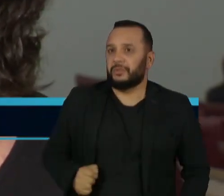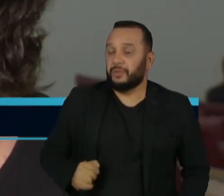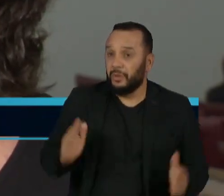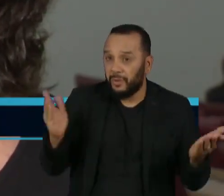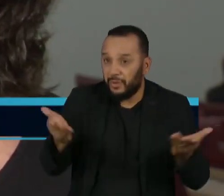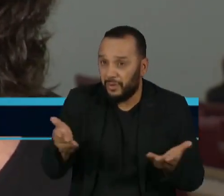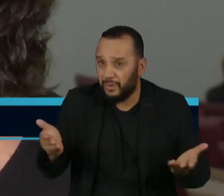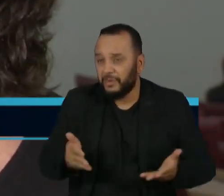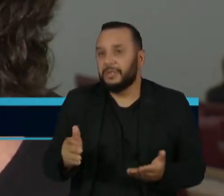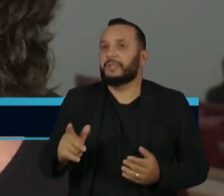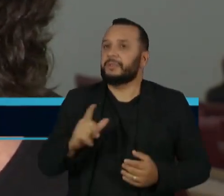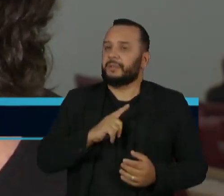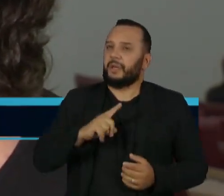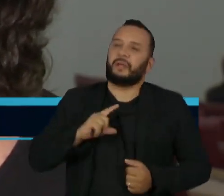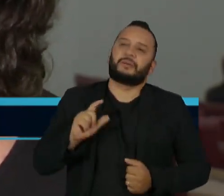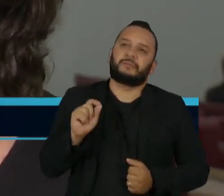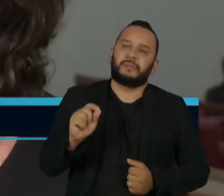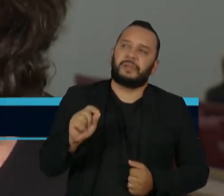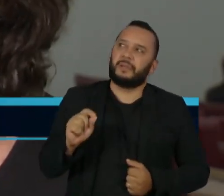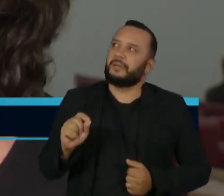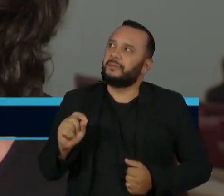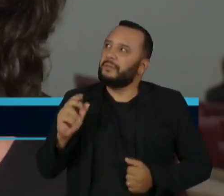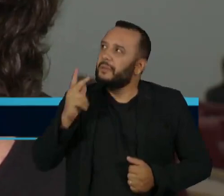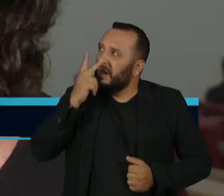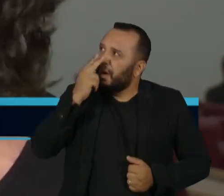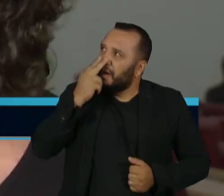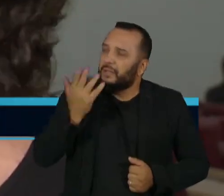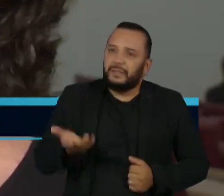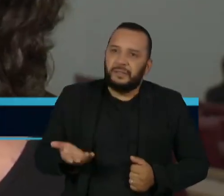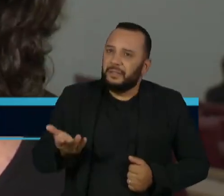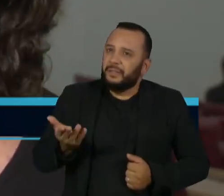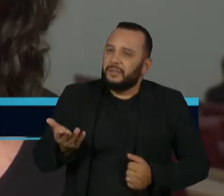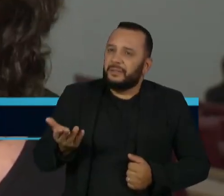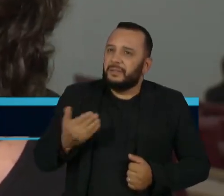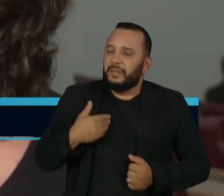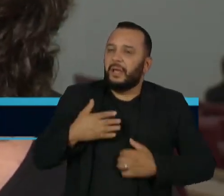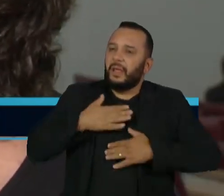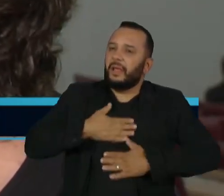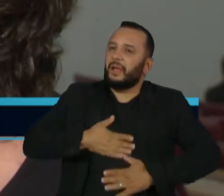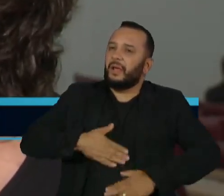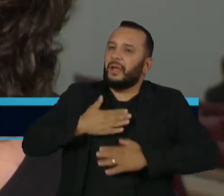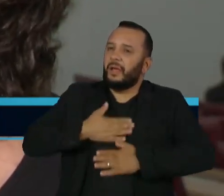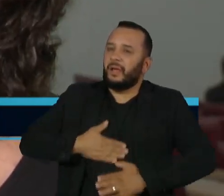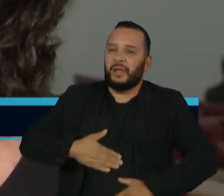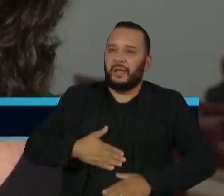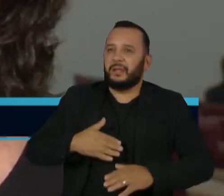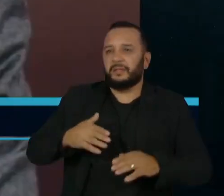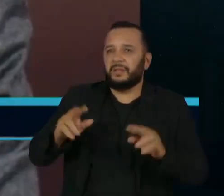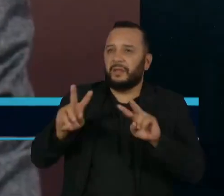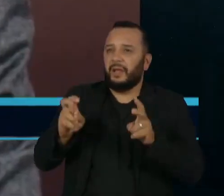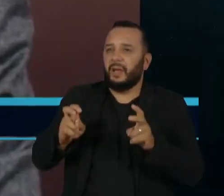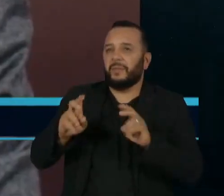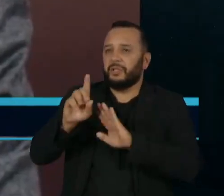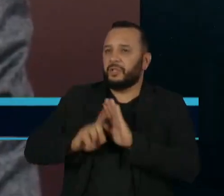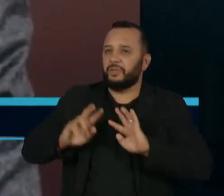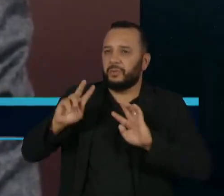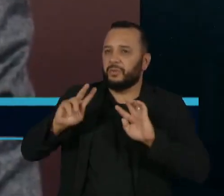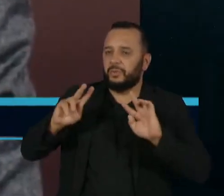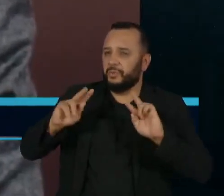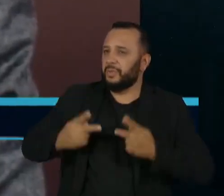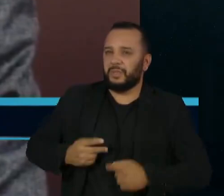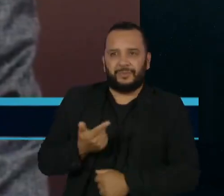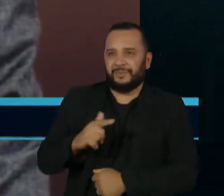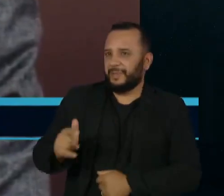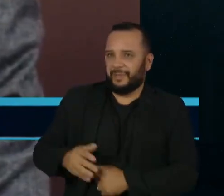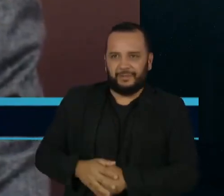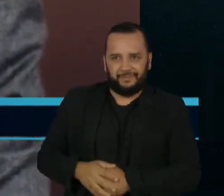estamos eu acho muito longe ainda de termos qualquer tranquilidade em torno dessa temática José Gregor também